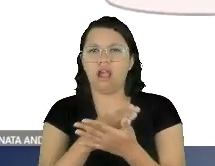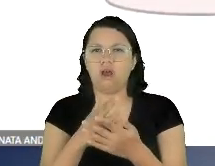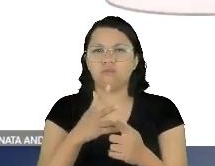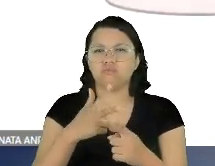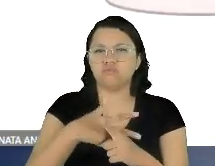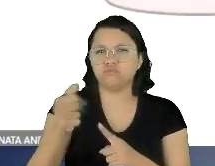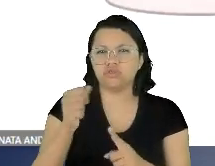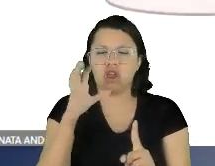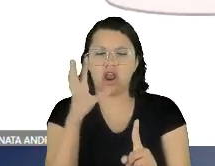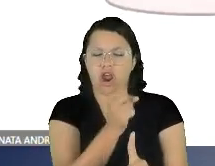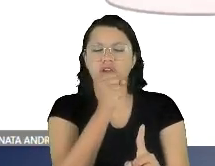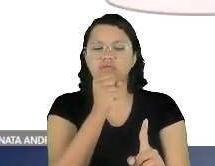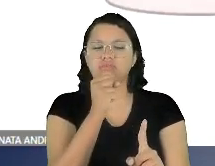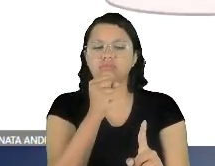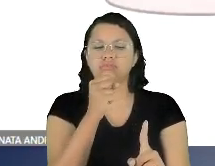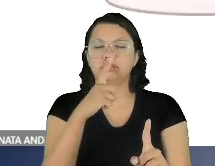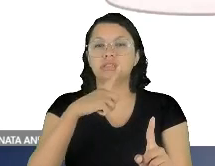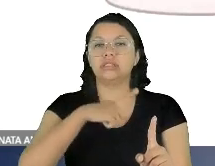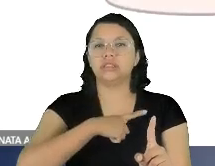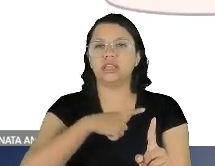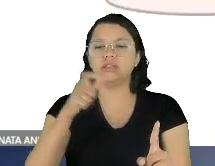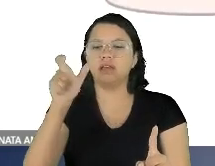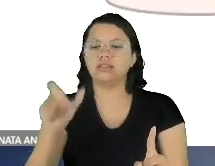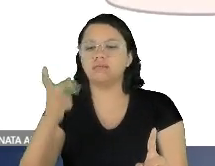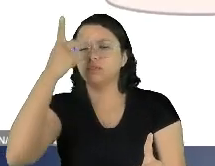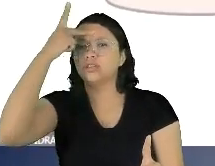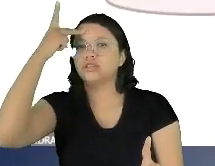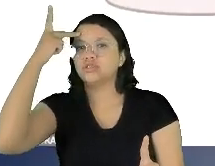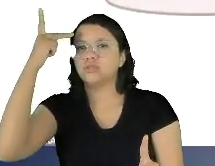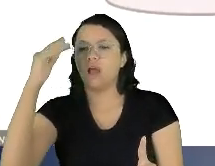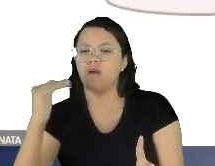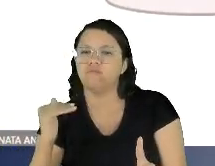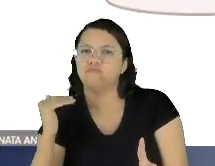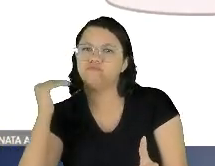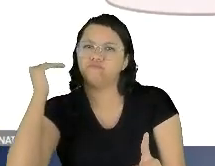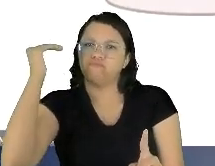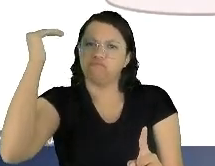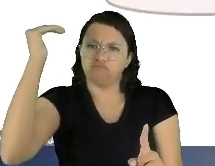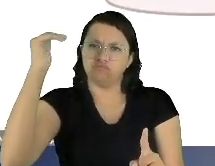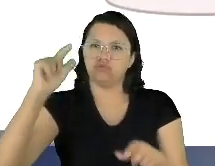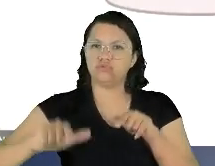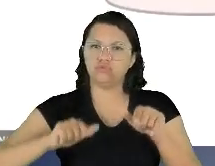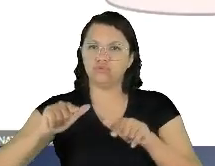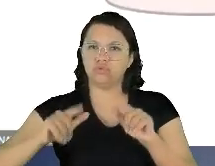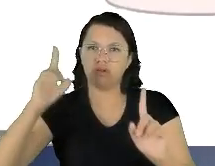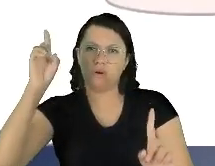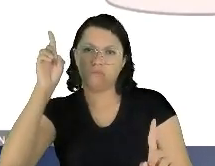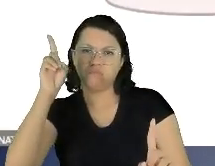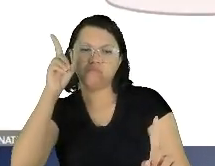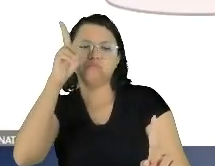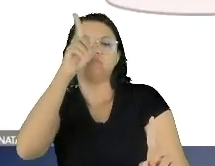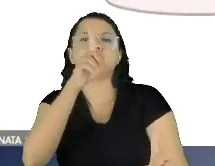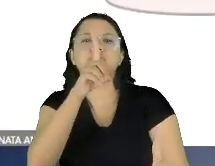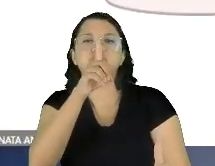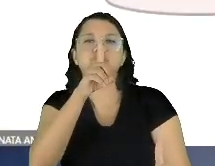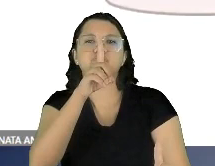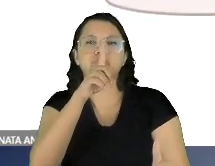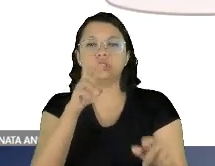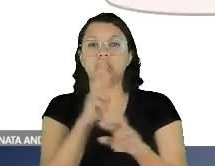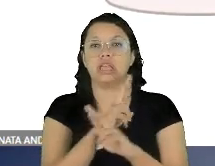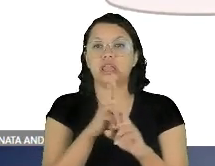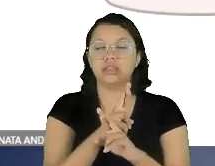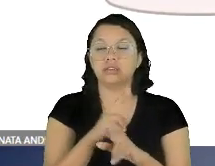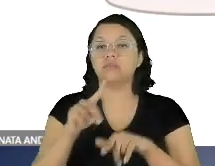favorecimento sexual, prevalecendo-se o agente da sua condição de superior hierárquico ou ascendência inerentes ao exercício